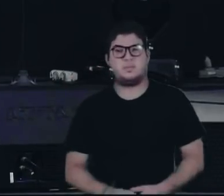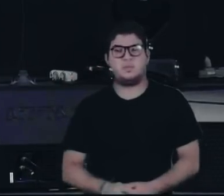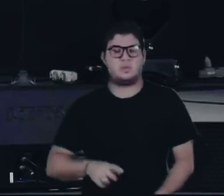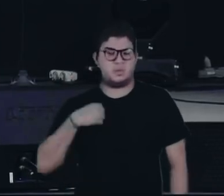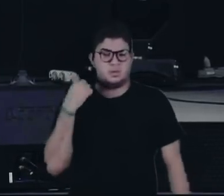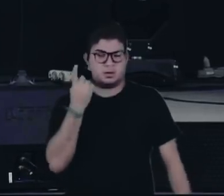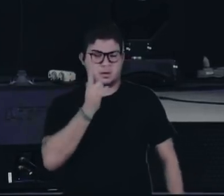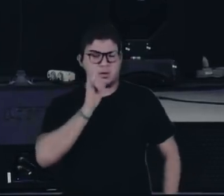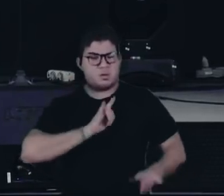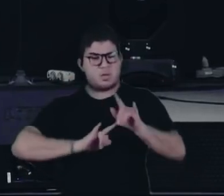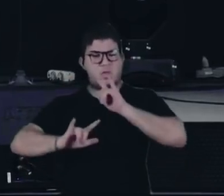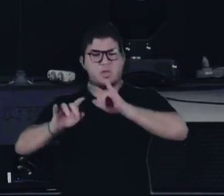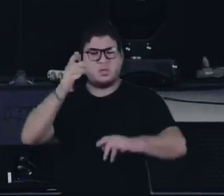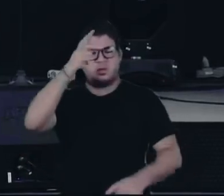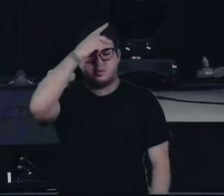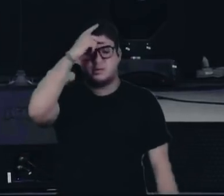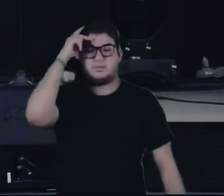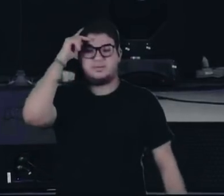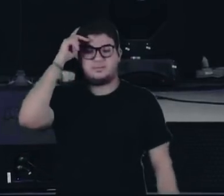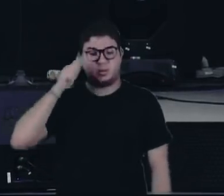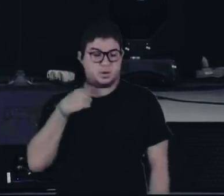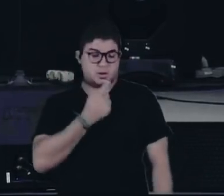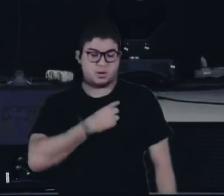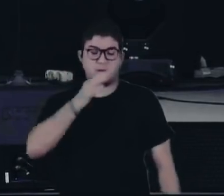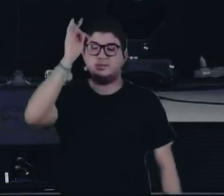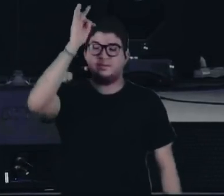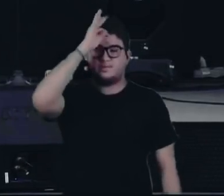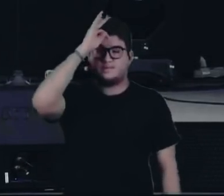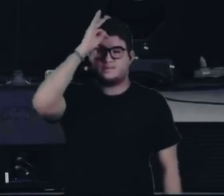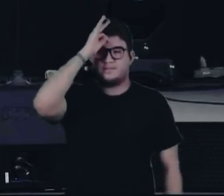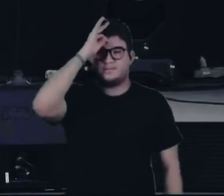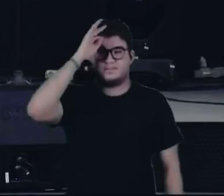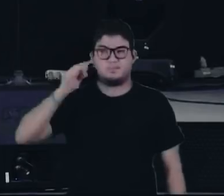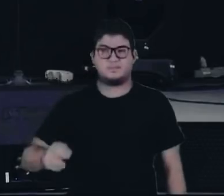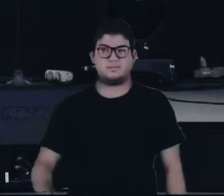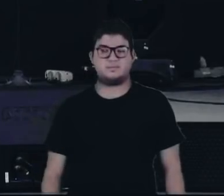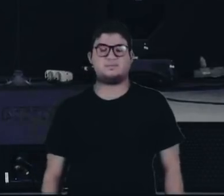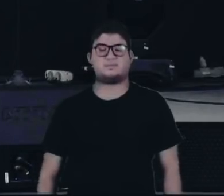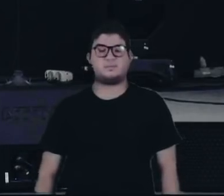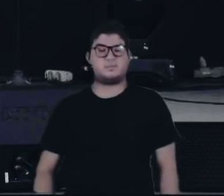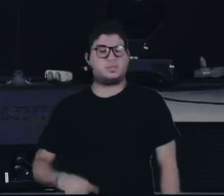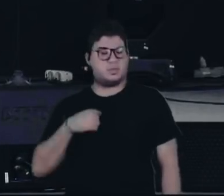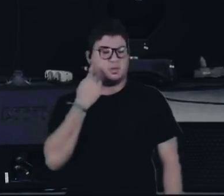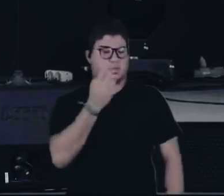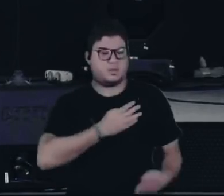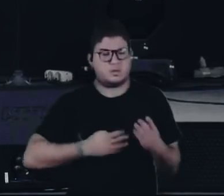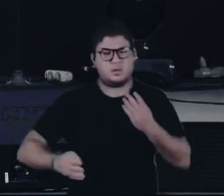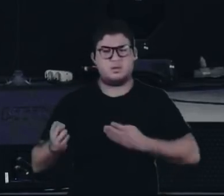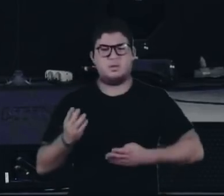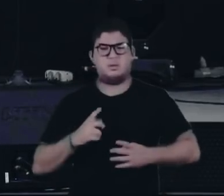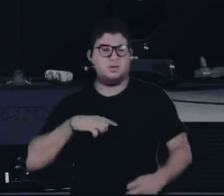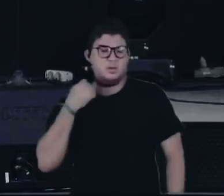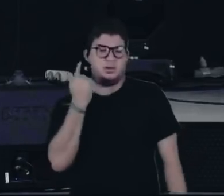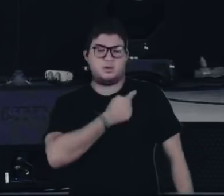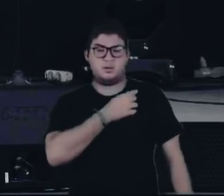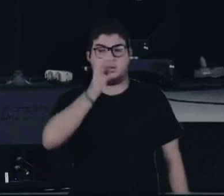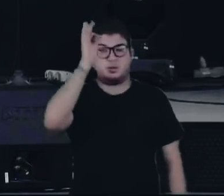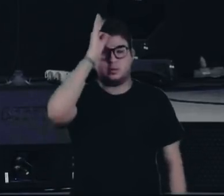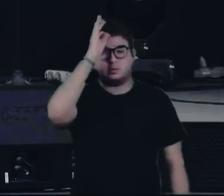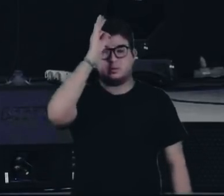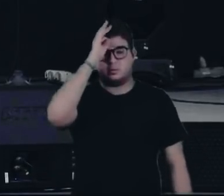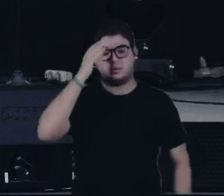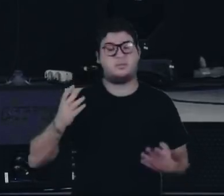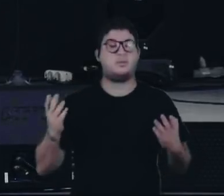ama as pessoas com os nossos talentos. A gente serve as pessoas com os nossos talentos.